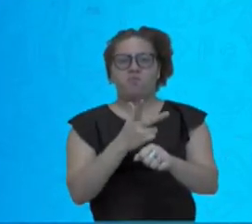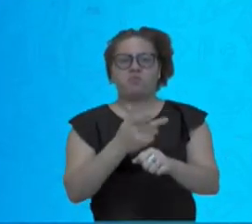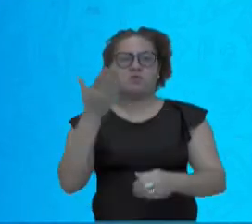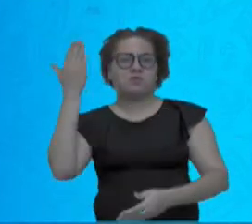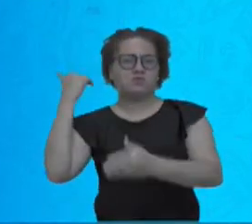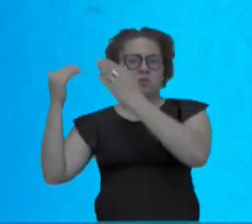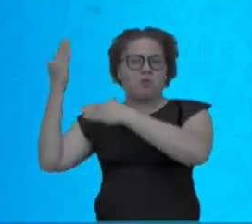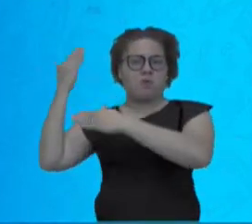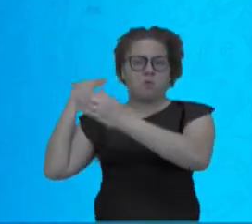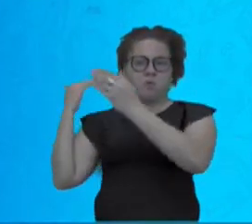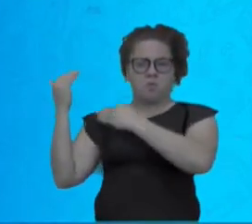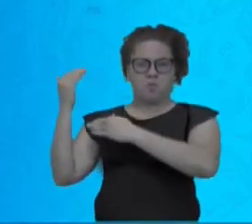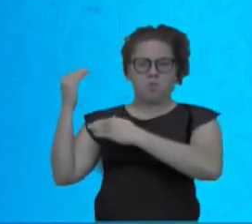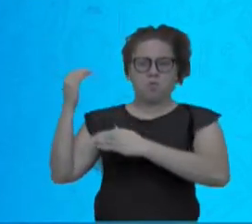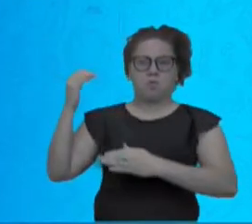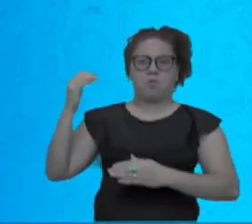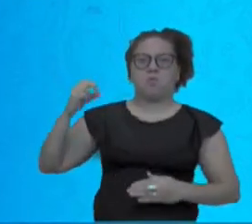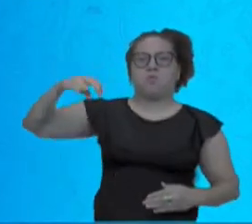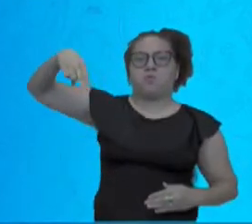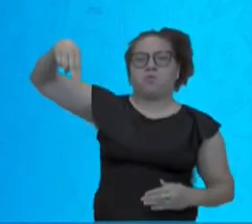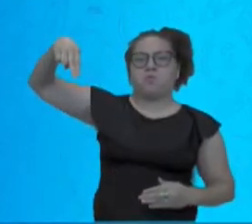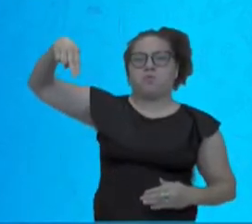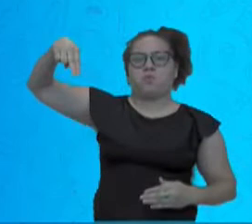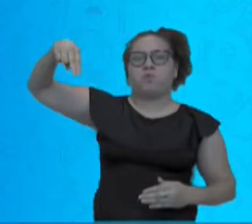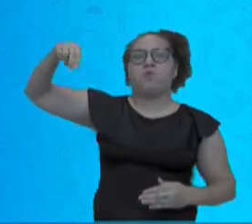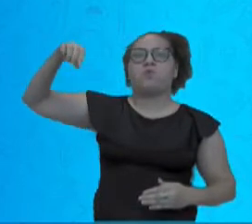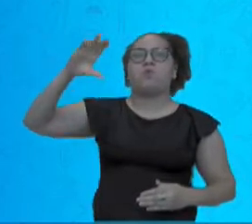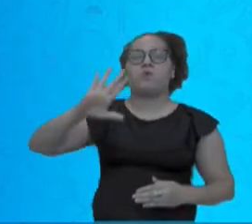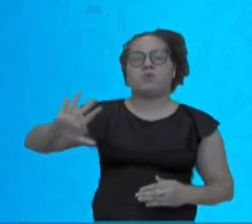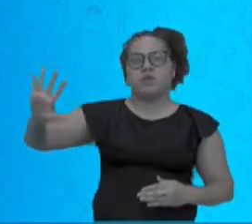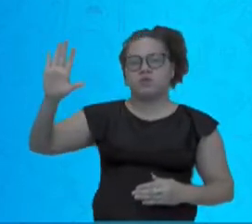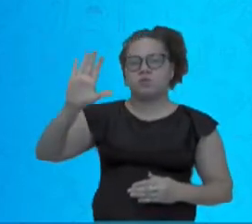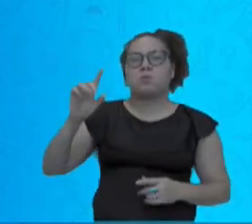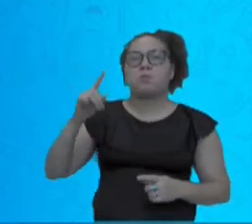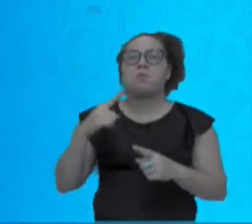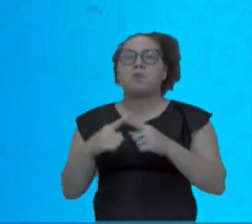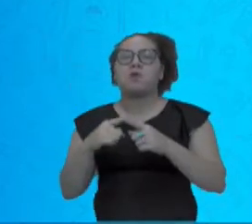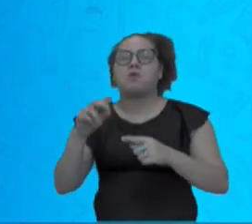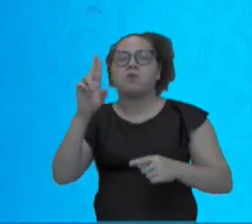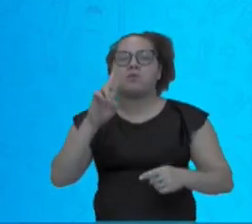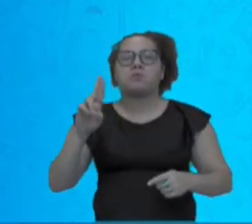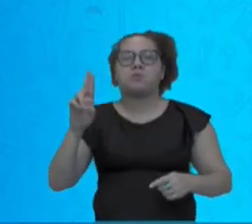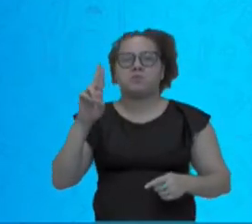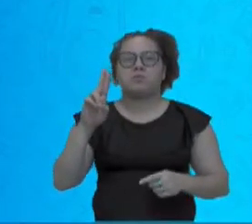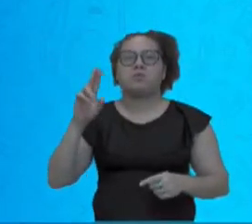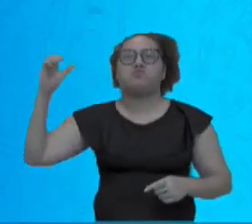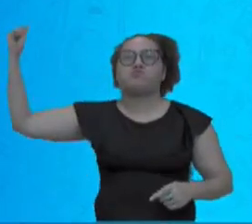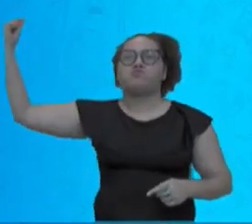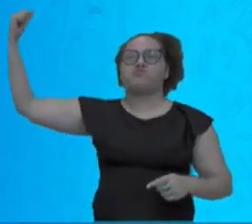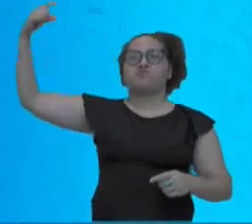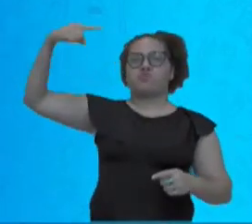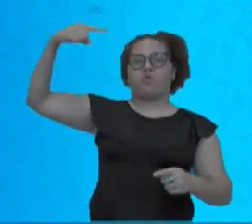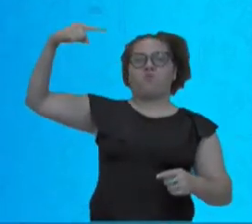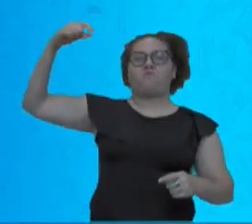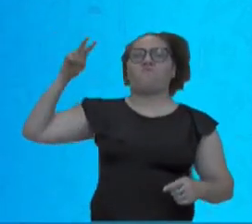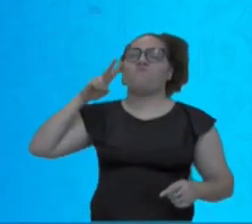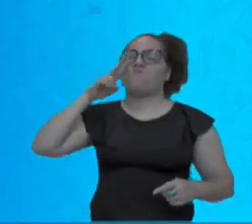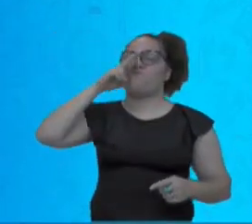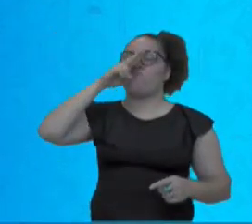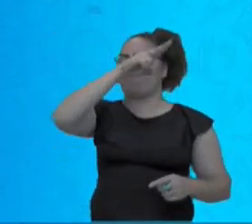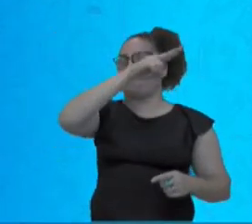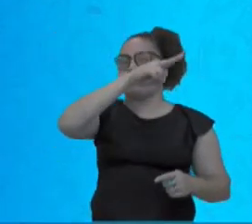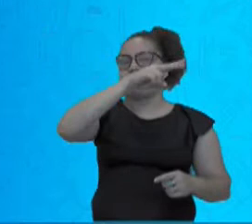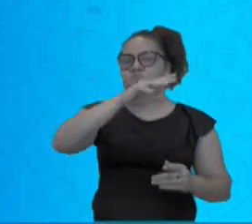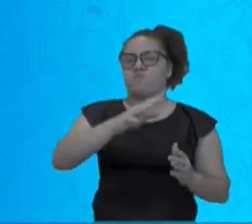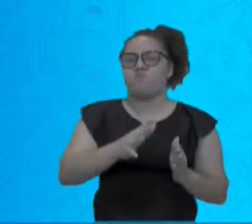de couro, numa região muito quente. Por que eles usam isso? Para proteger. Mesmo se você